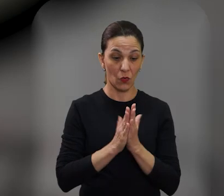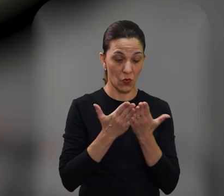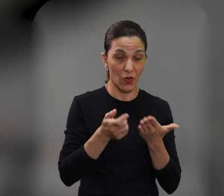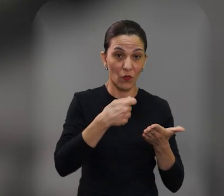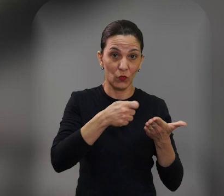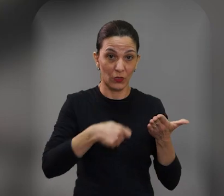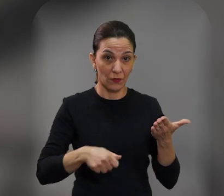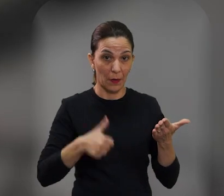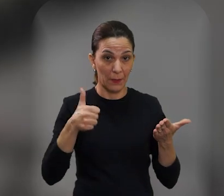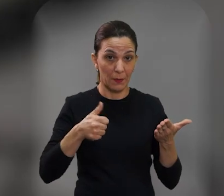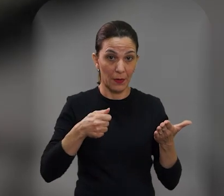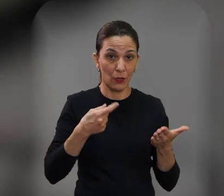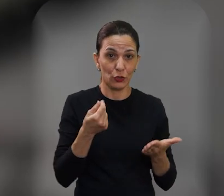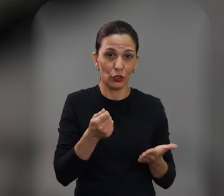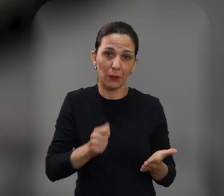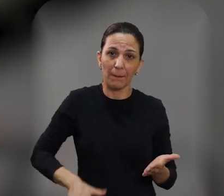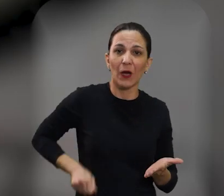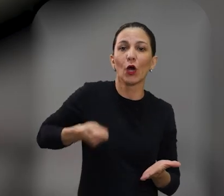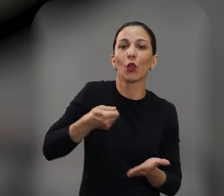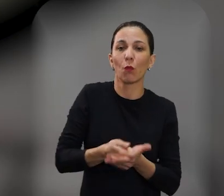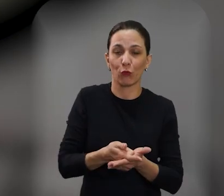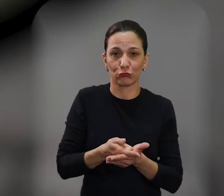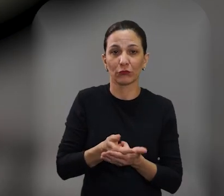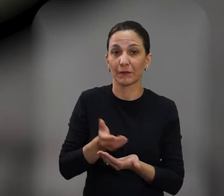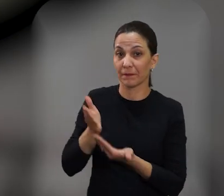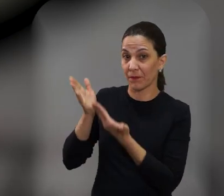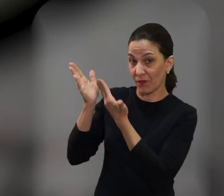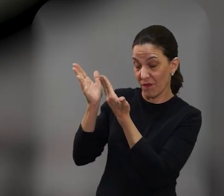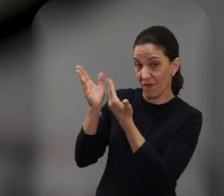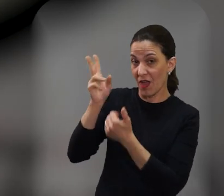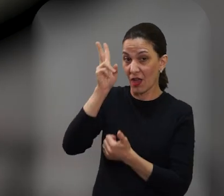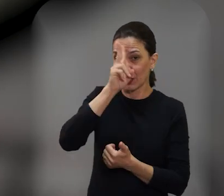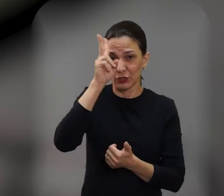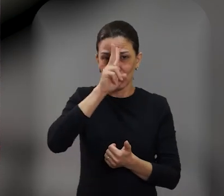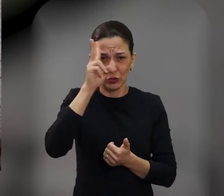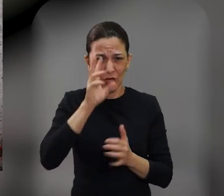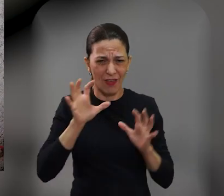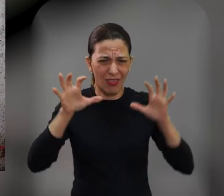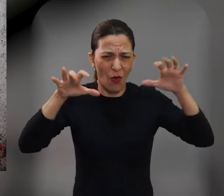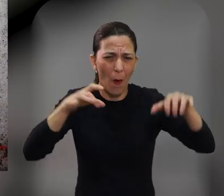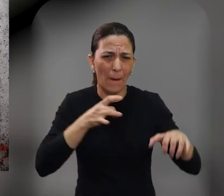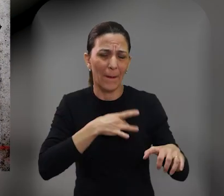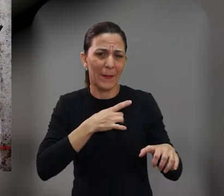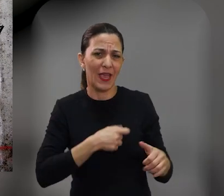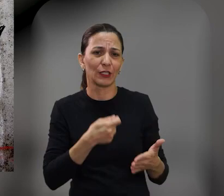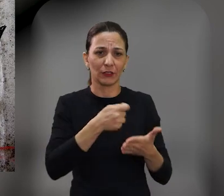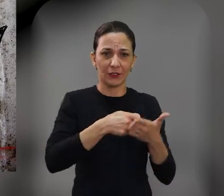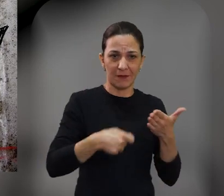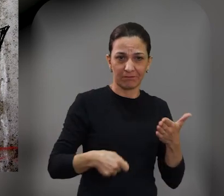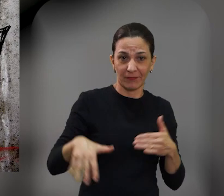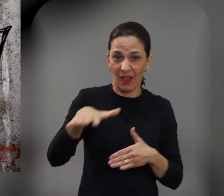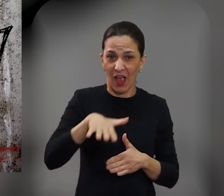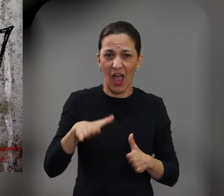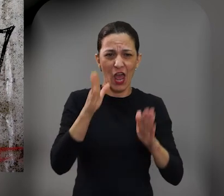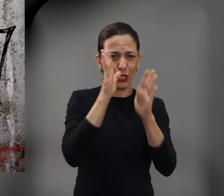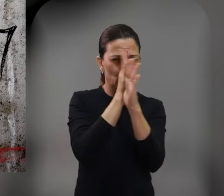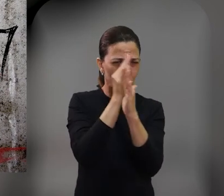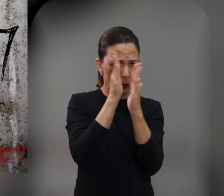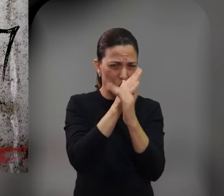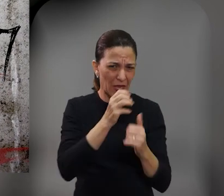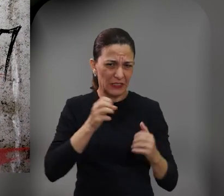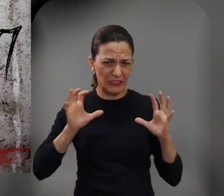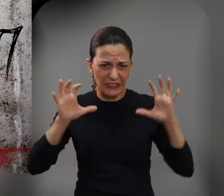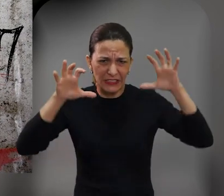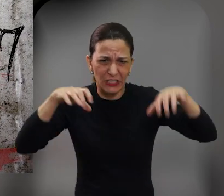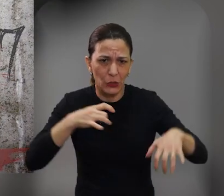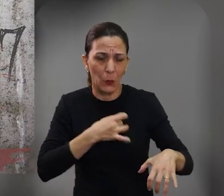O primeiro trabalho foi de forma independente. Foi o 3 e 7, que é uma história de terror. Eu gosto dessa linha de suspense,